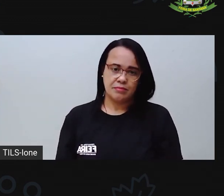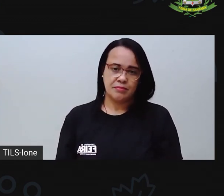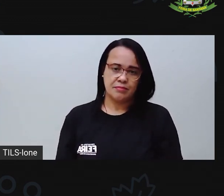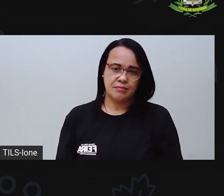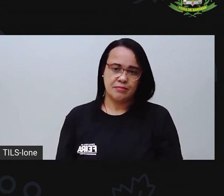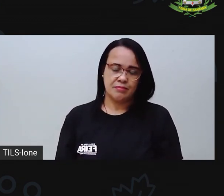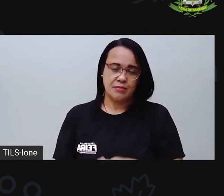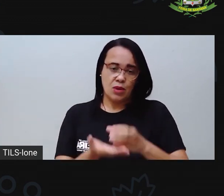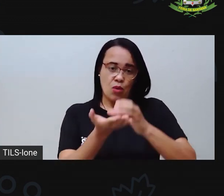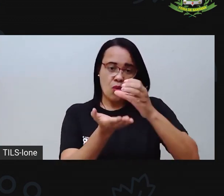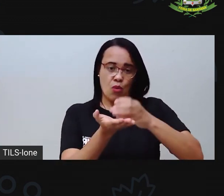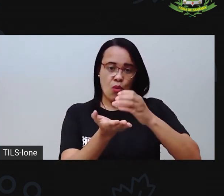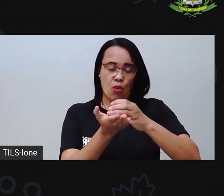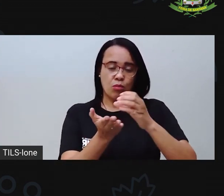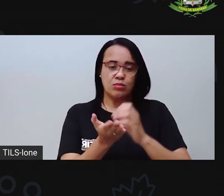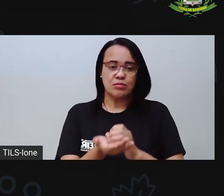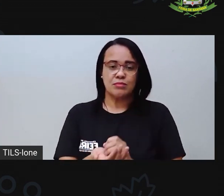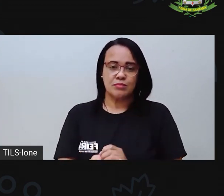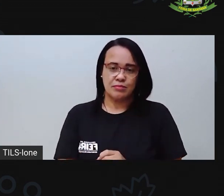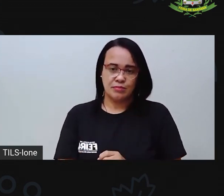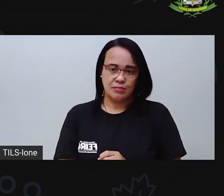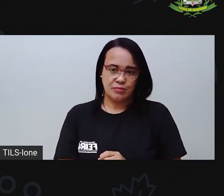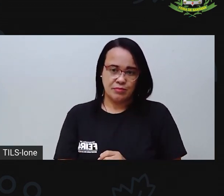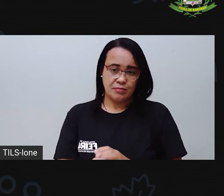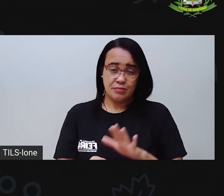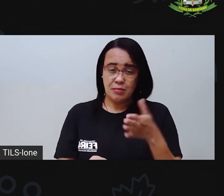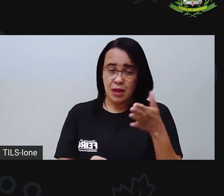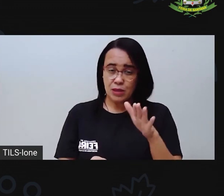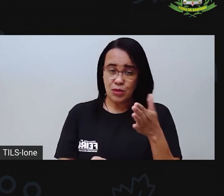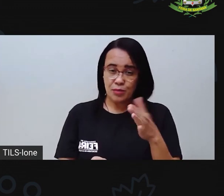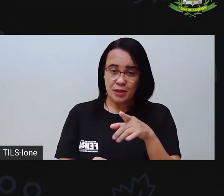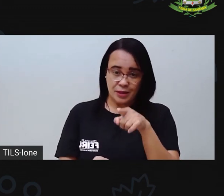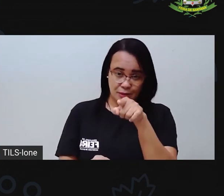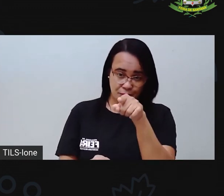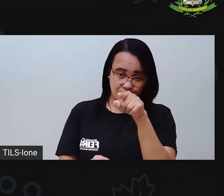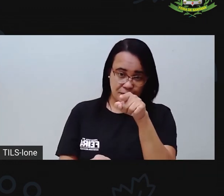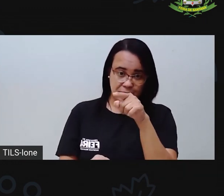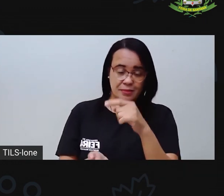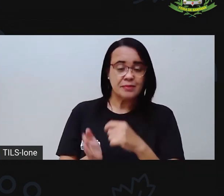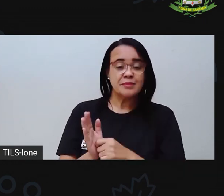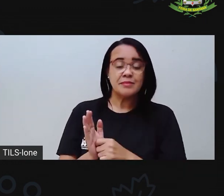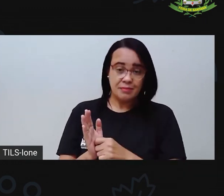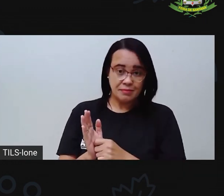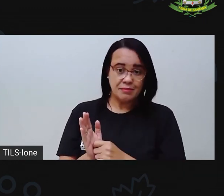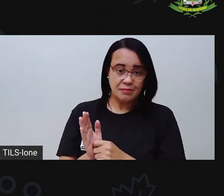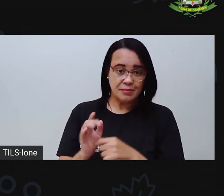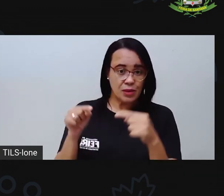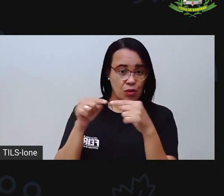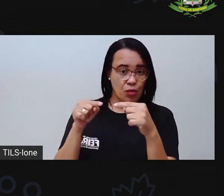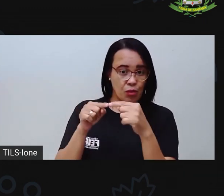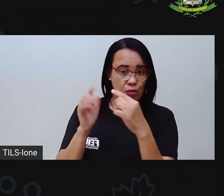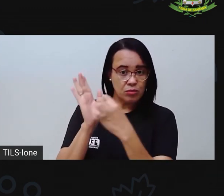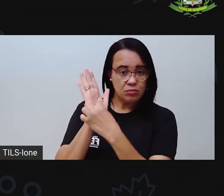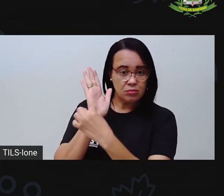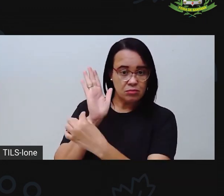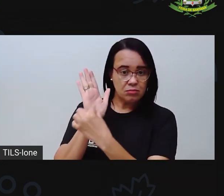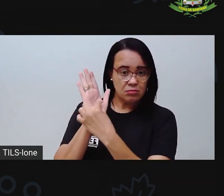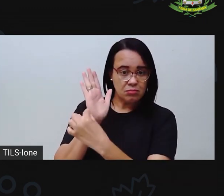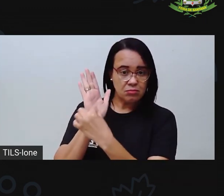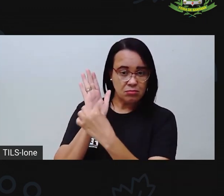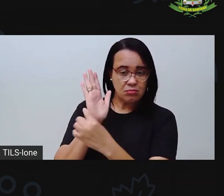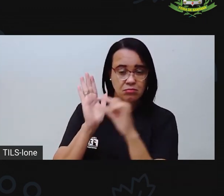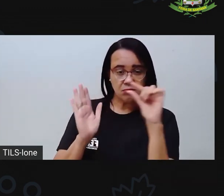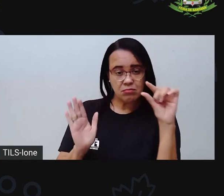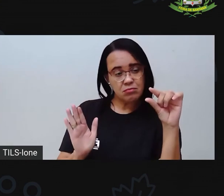tá certo? Então a Pro vai encher aqui, ó. Viram um pouquinho a quantidade que ficou? Ficou mais ou menos,